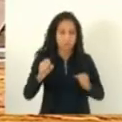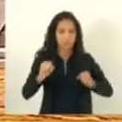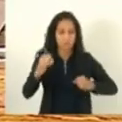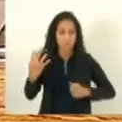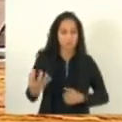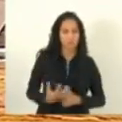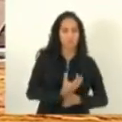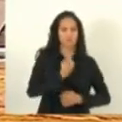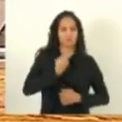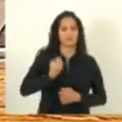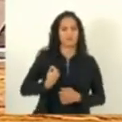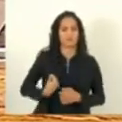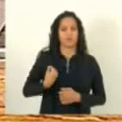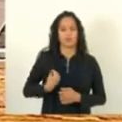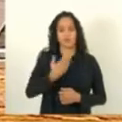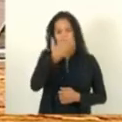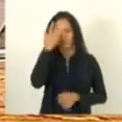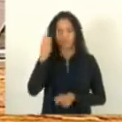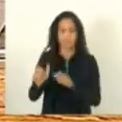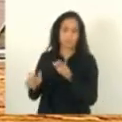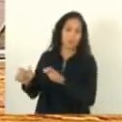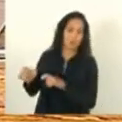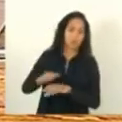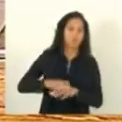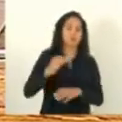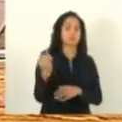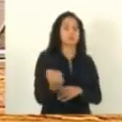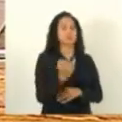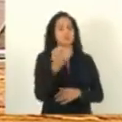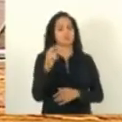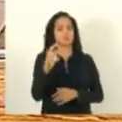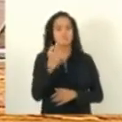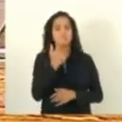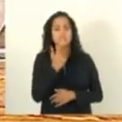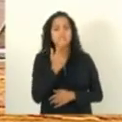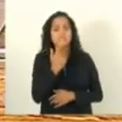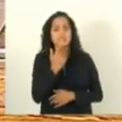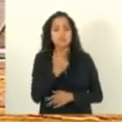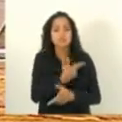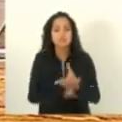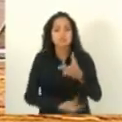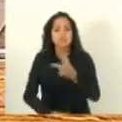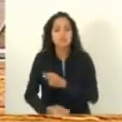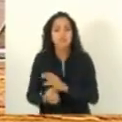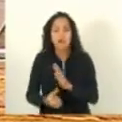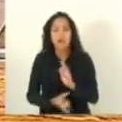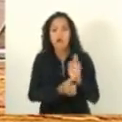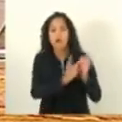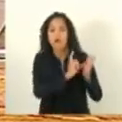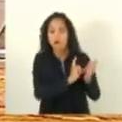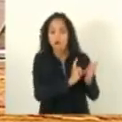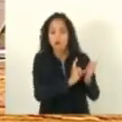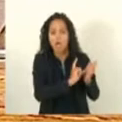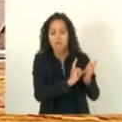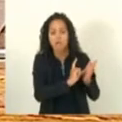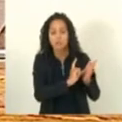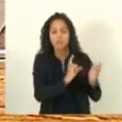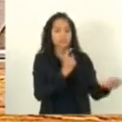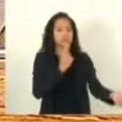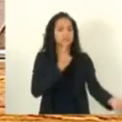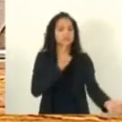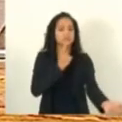muitas pessoas. Mas é mais importante ainda que o seu sangue, antes de ser transfundido em outra